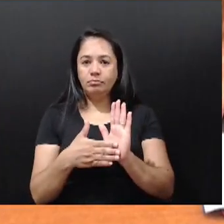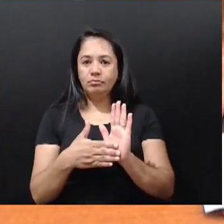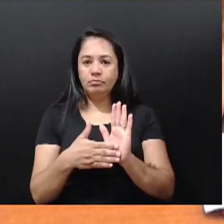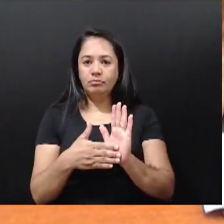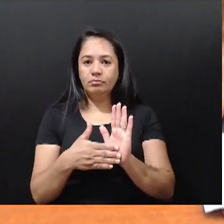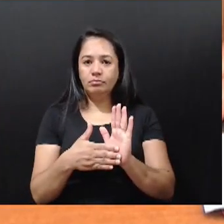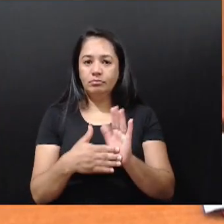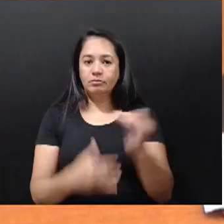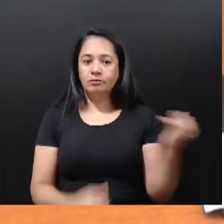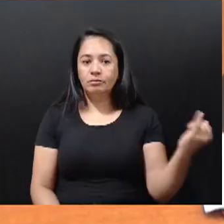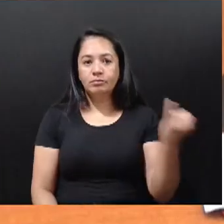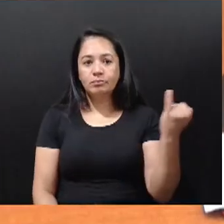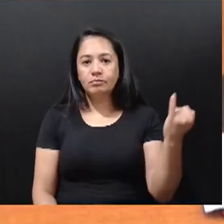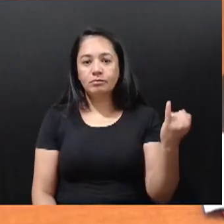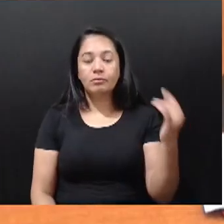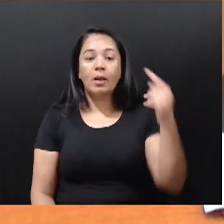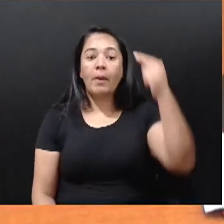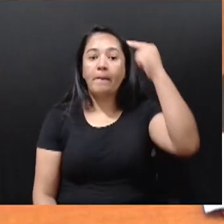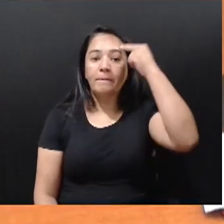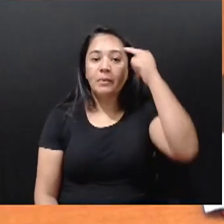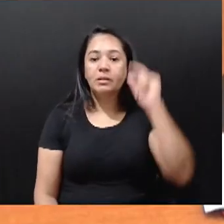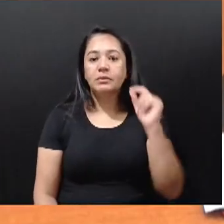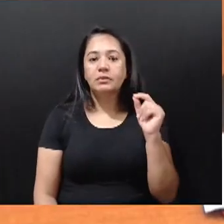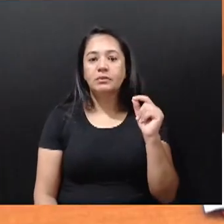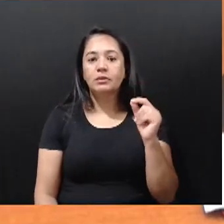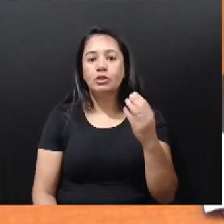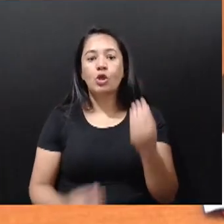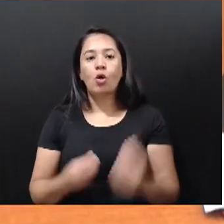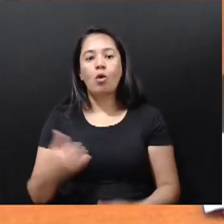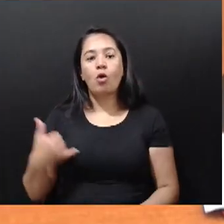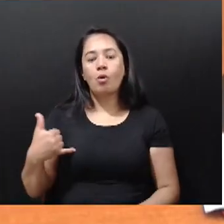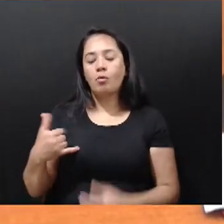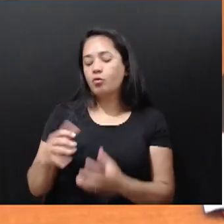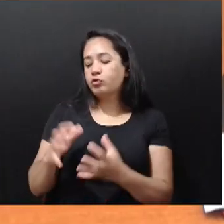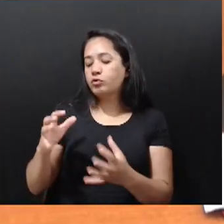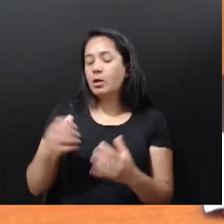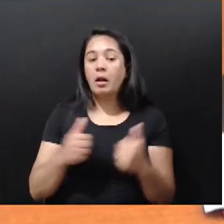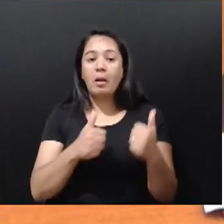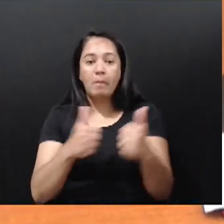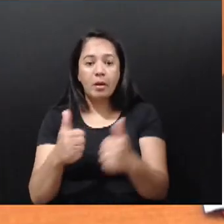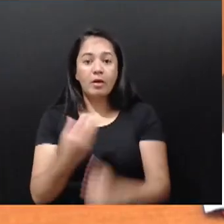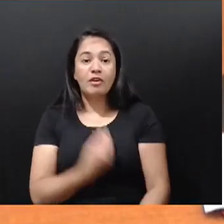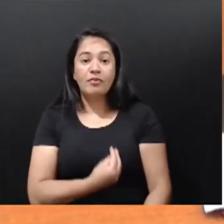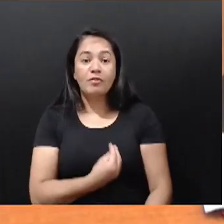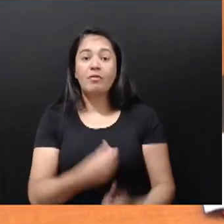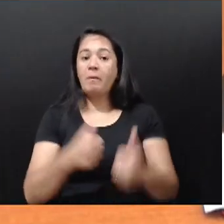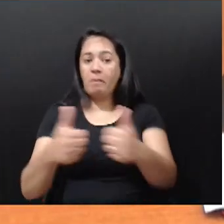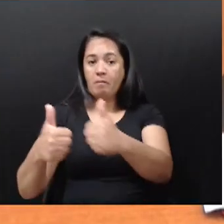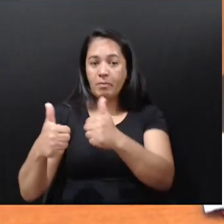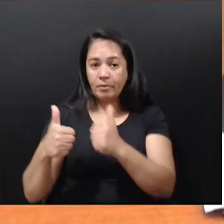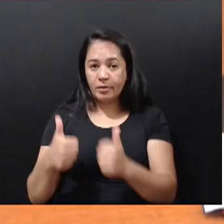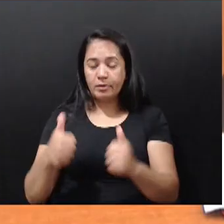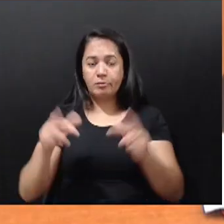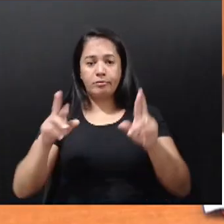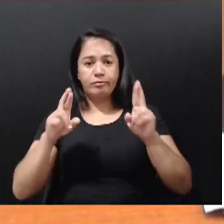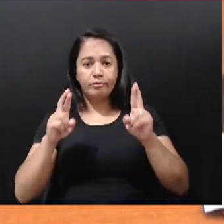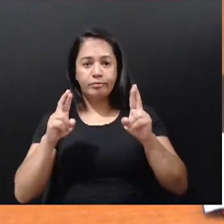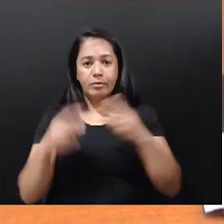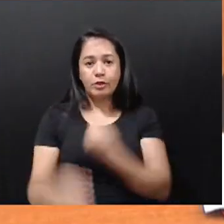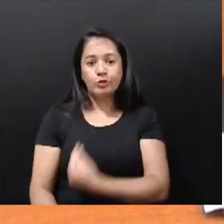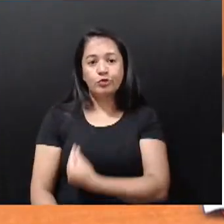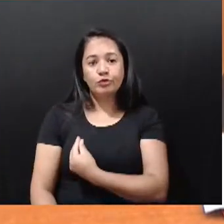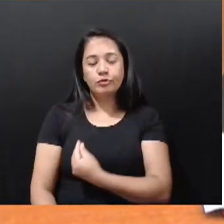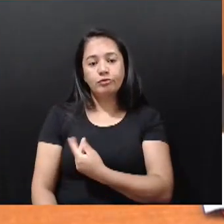importância, pensando o bem envelhecer, né, o bem viver, a expectativa de vida, né,